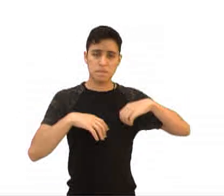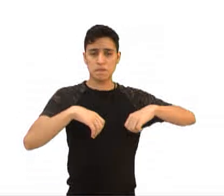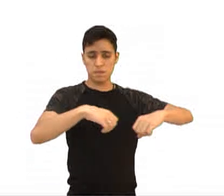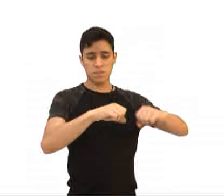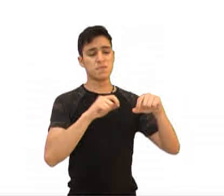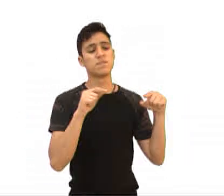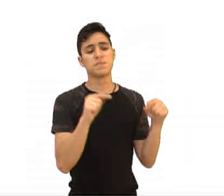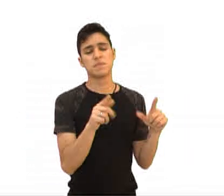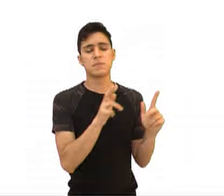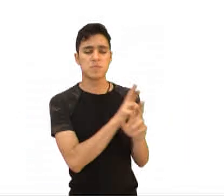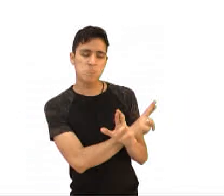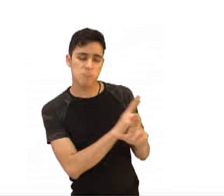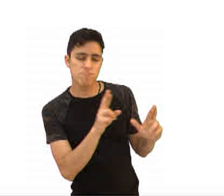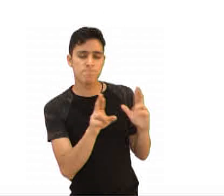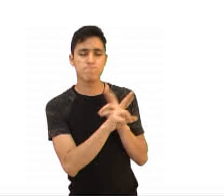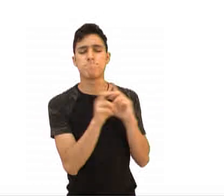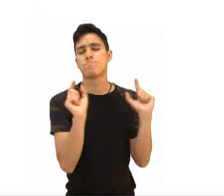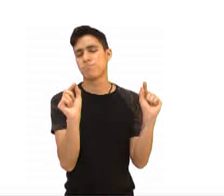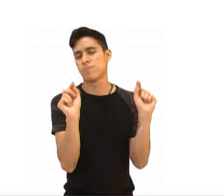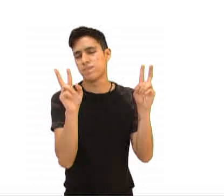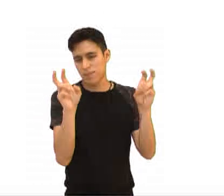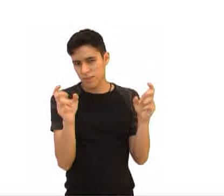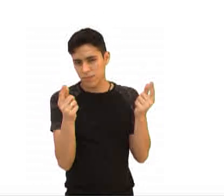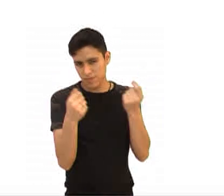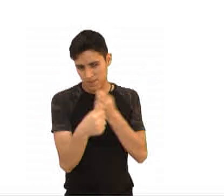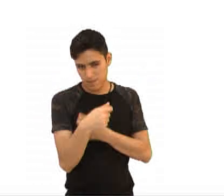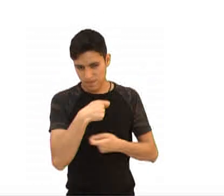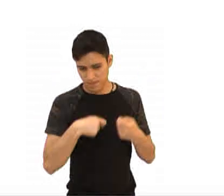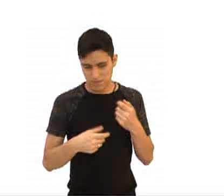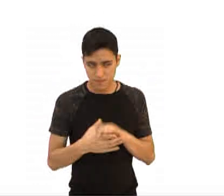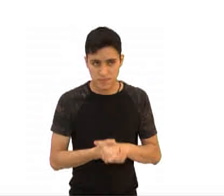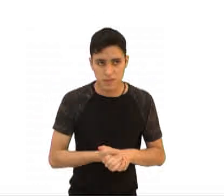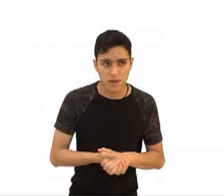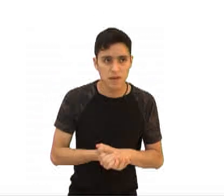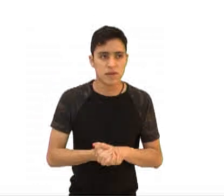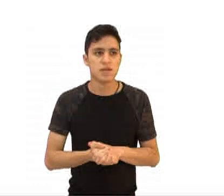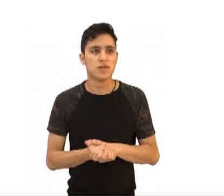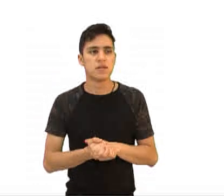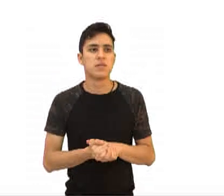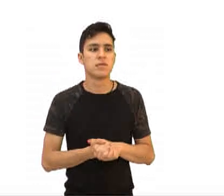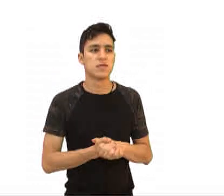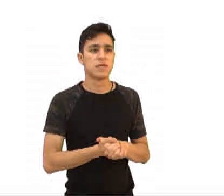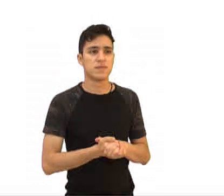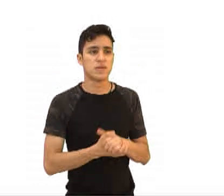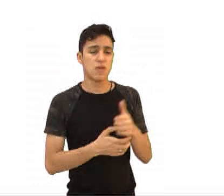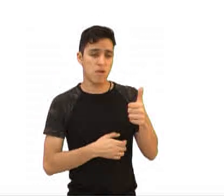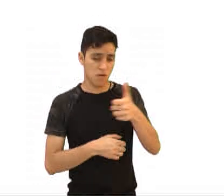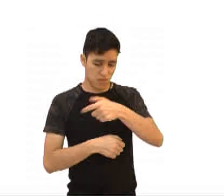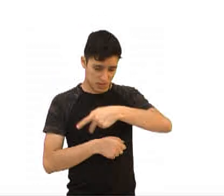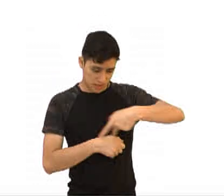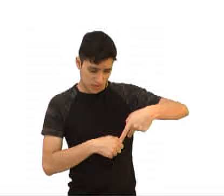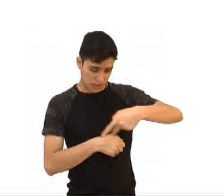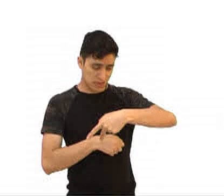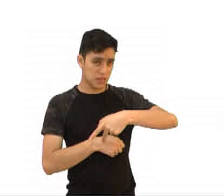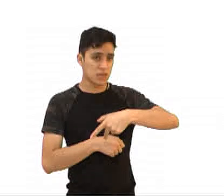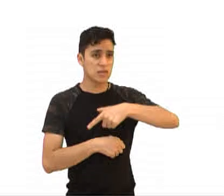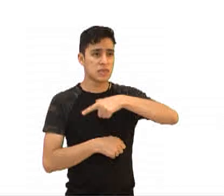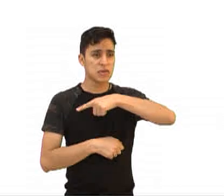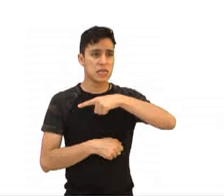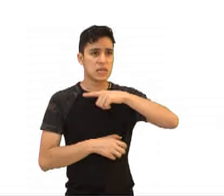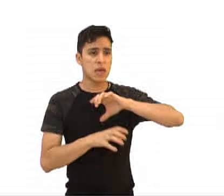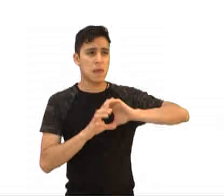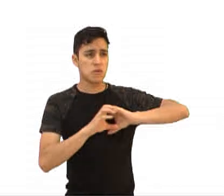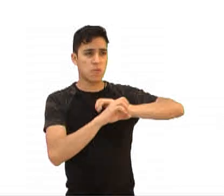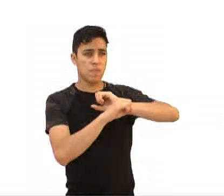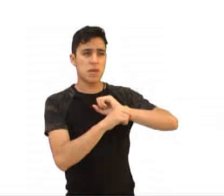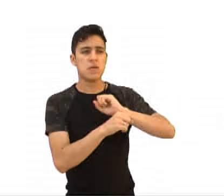a fatores econômicos, certo? 11 nações apresentam um contingente populacional inferior a 1 milhão de habitantes.